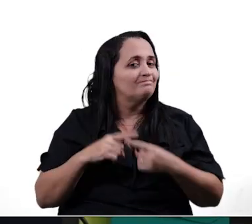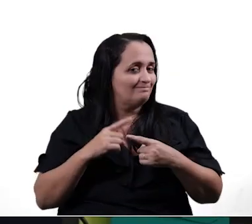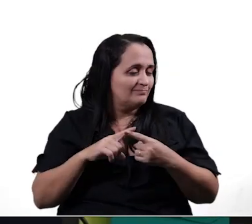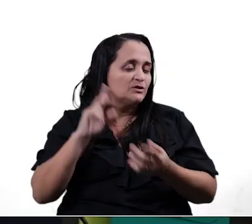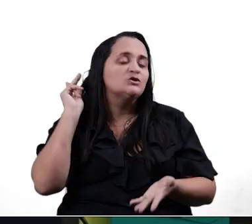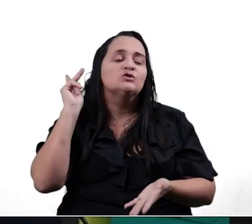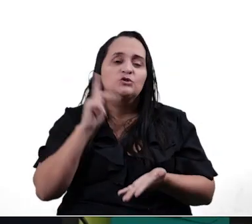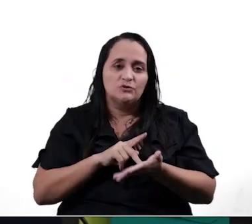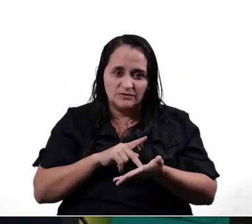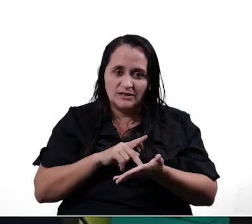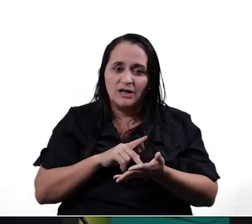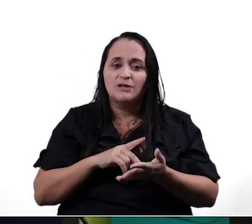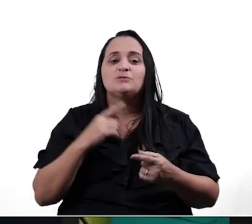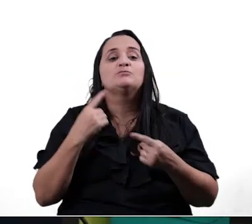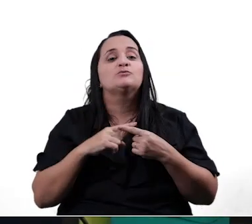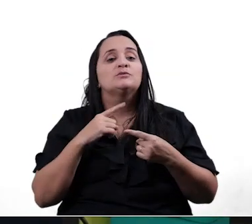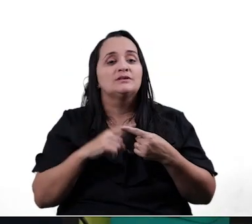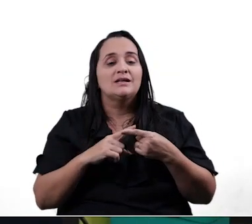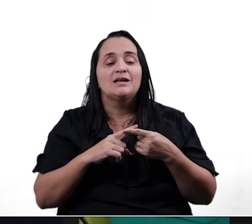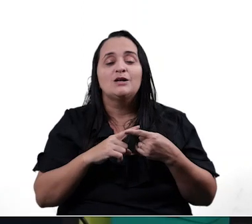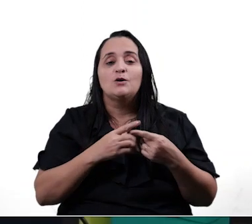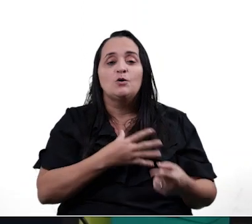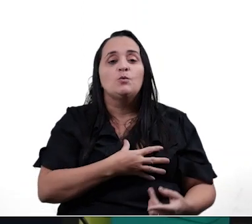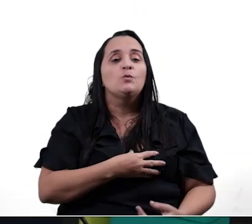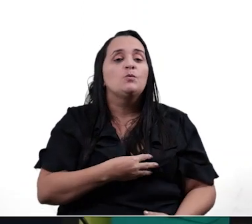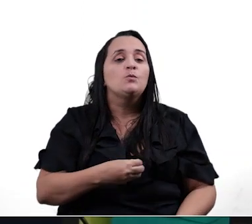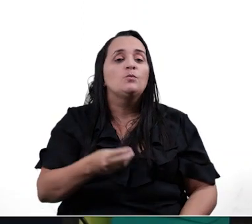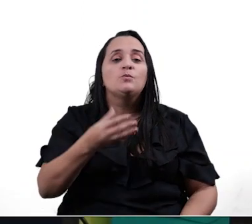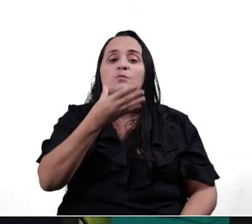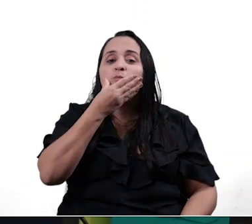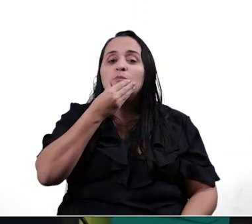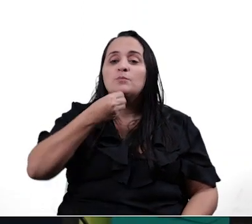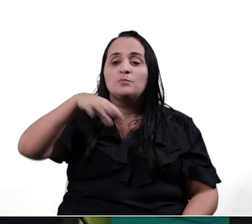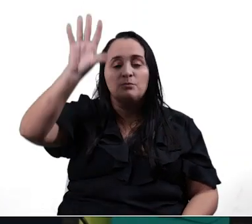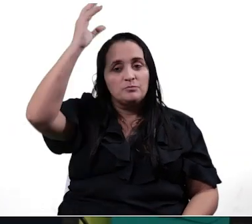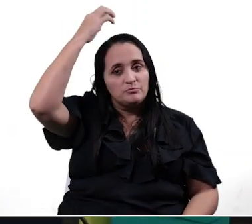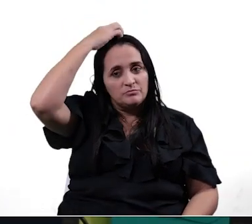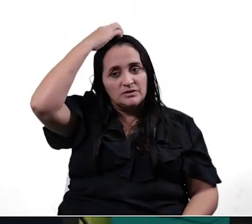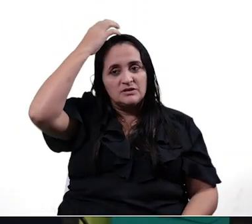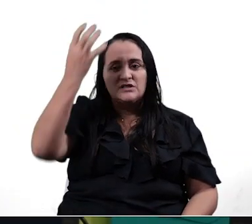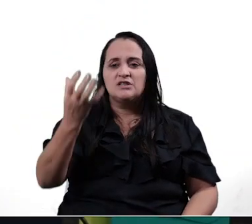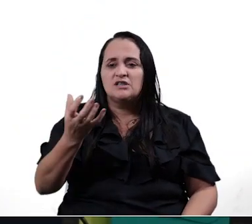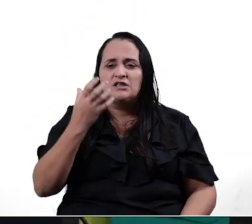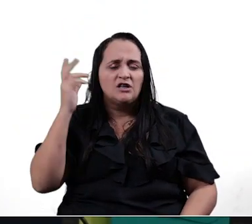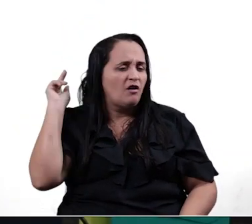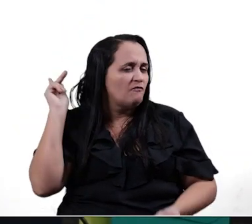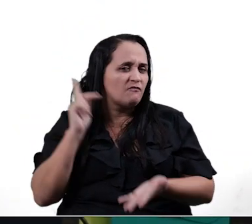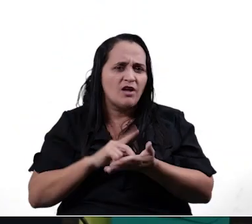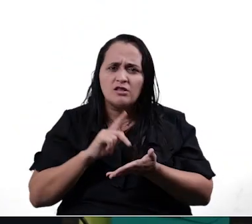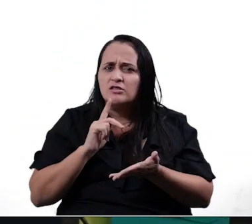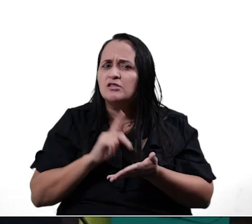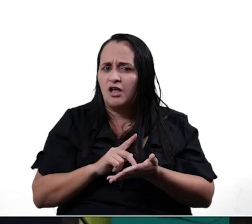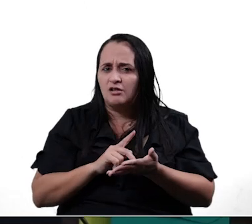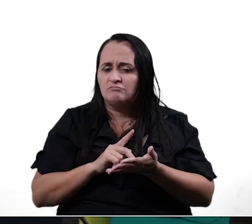verdade. Porque o príncipe, ele queria uma princesa verdadeira. Por quê? Não é fácil ser uma princesa verdadeira. Tem que ter